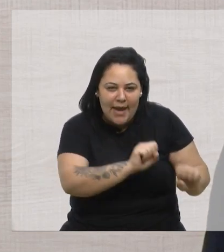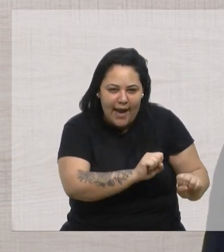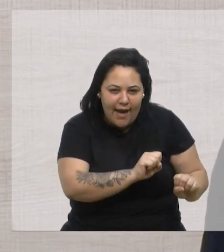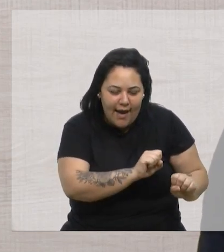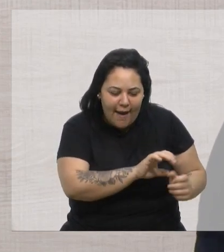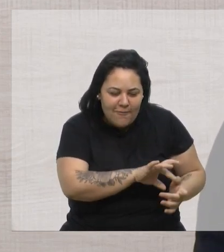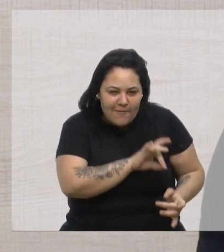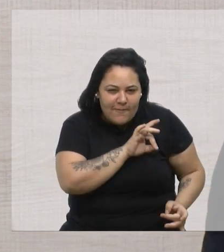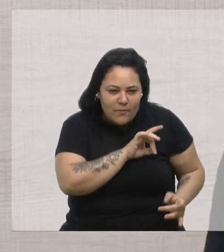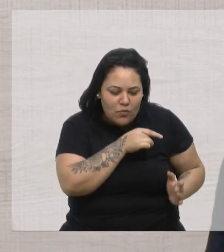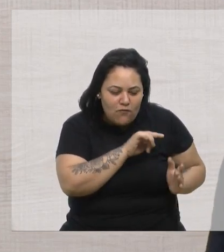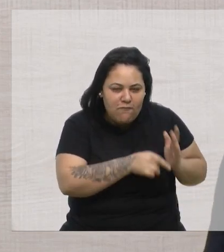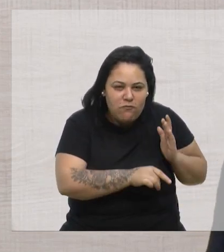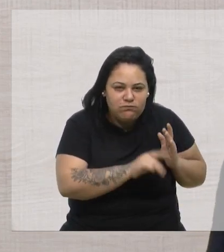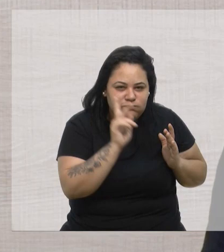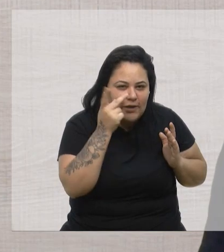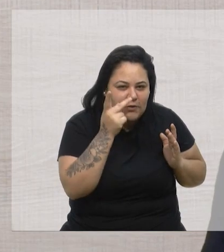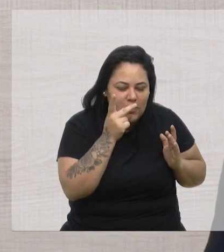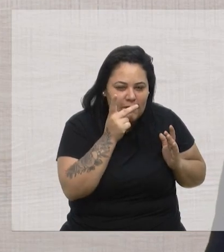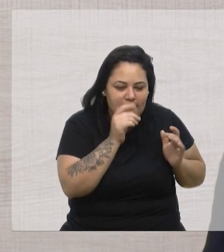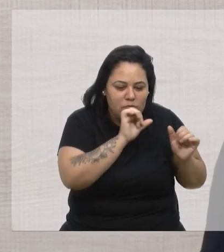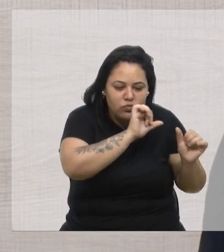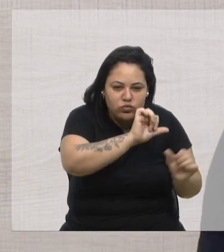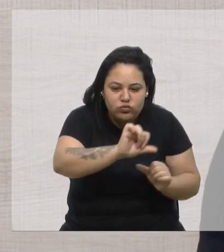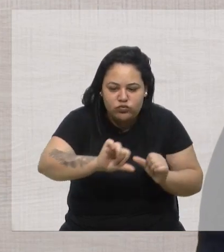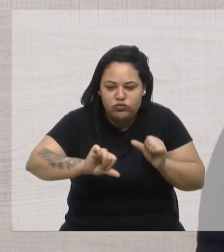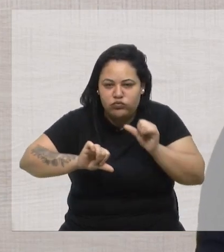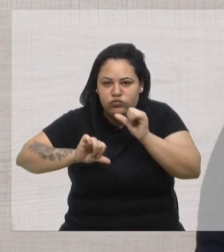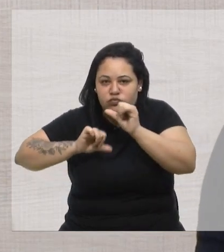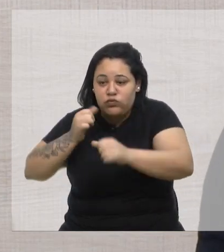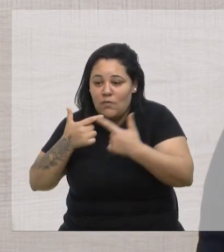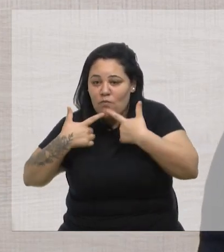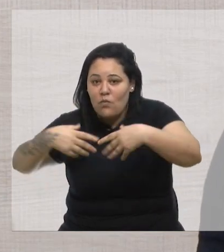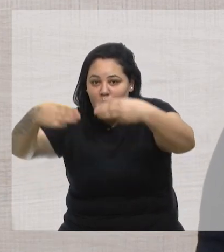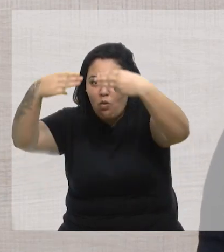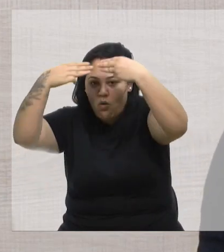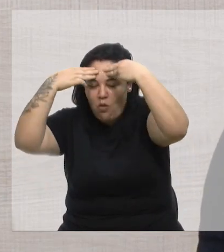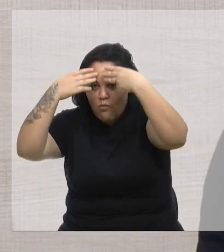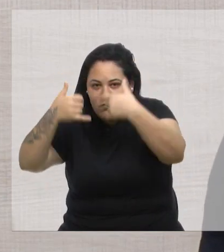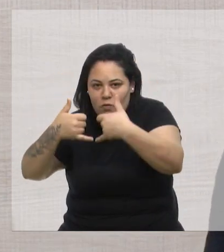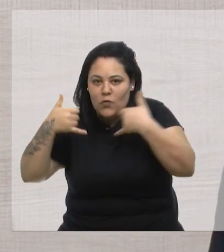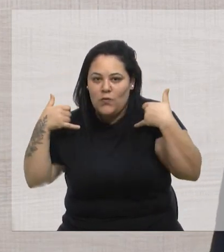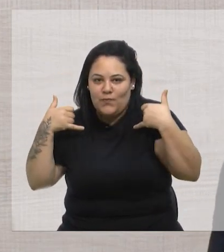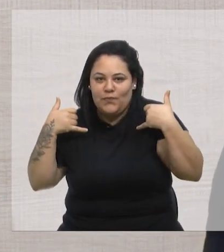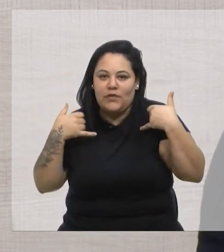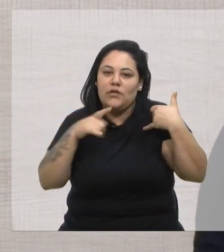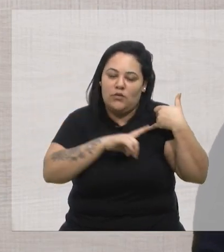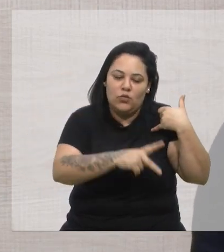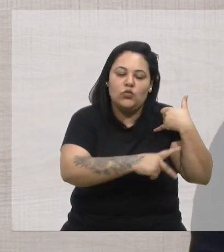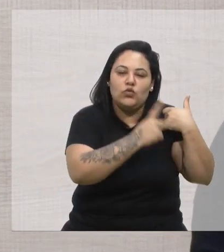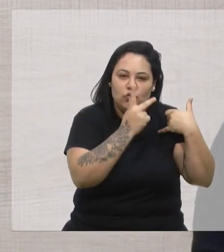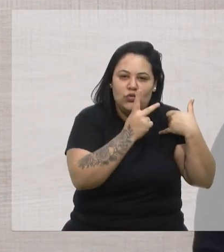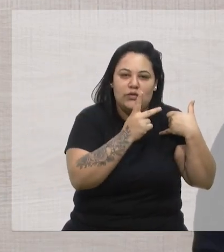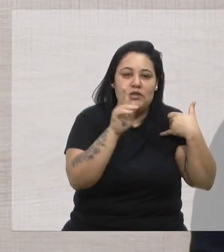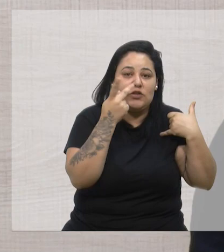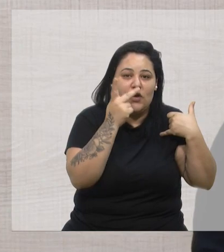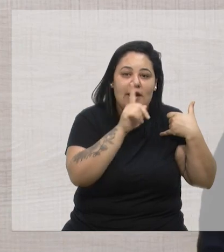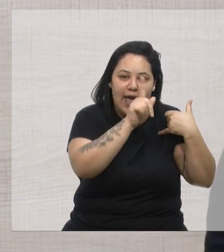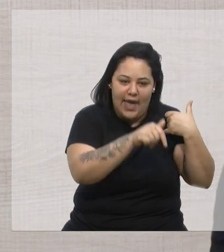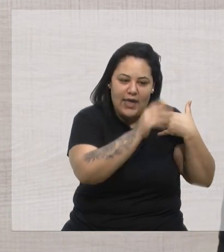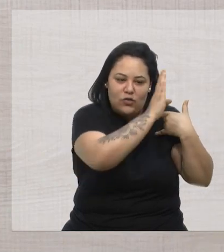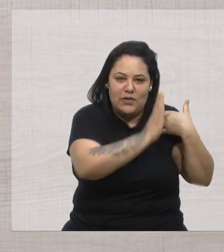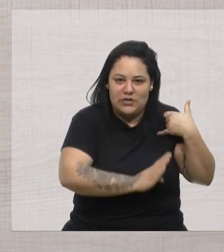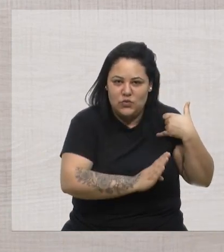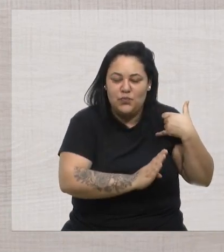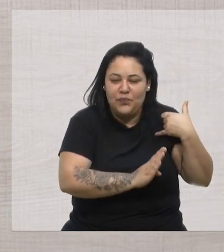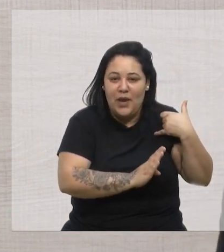a essência por trás da história e vamos trazer isso para uma linguagem moderna. Então, 2 das histórias se passam, de fato, no